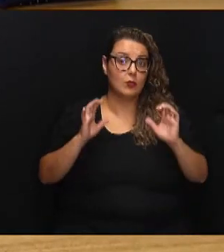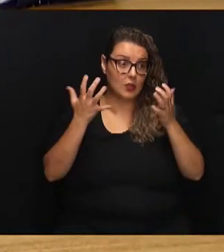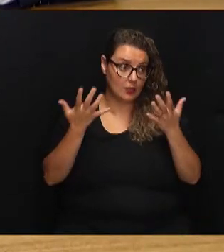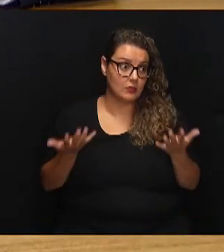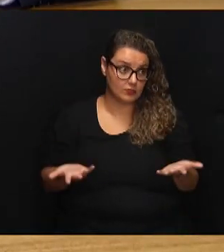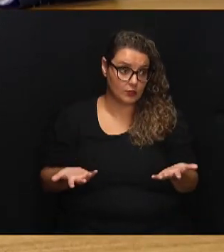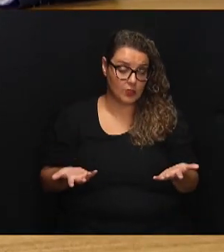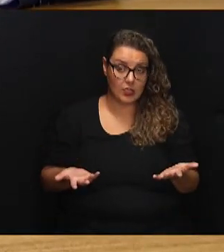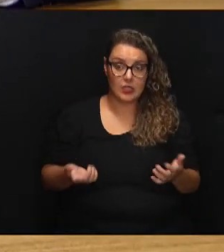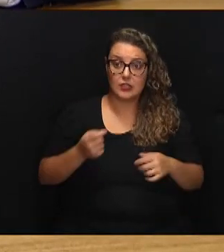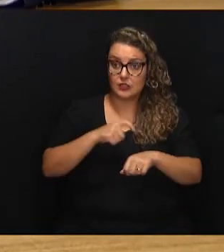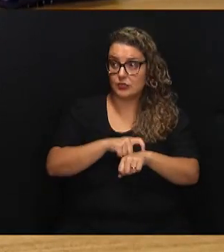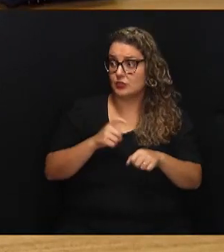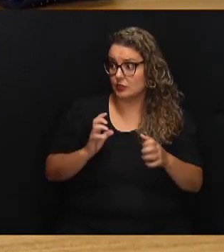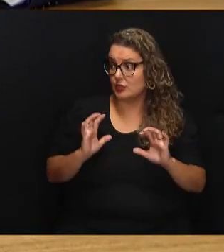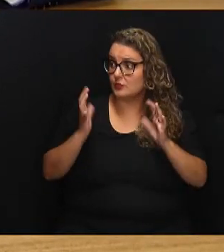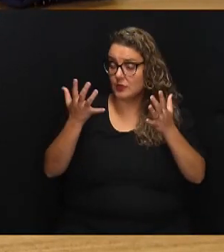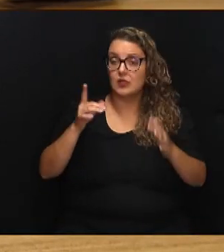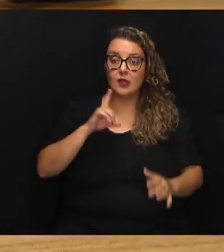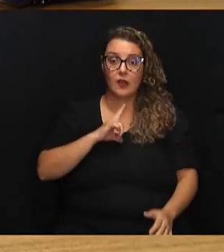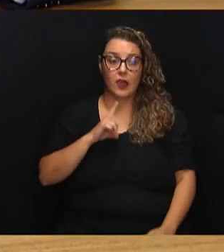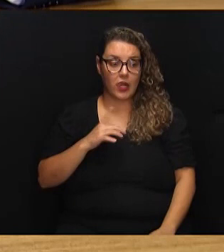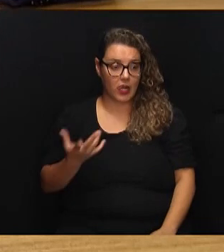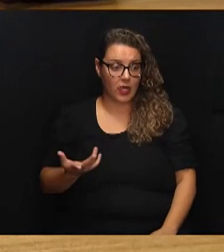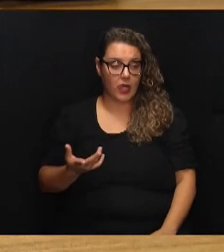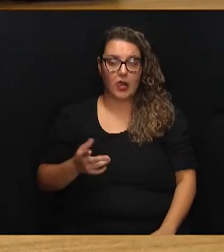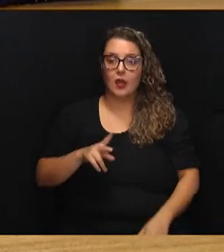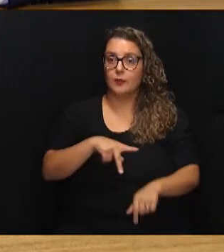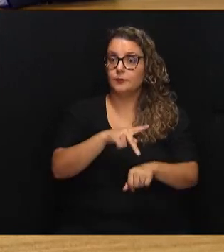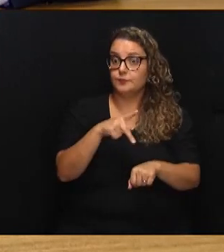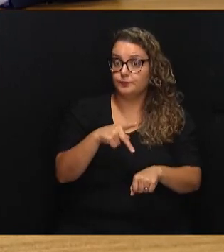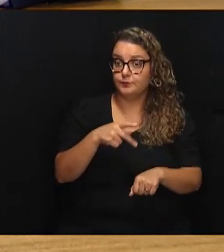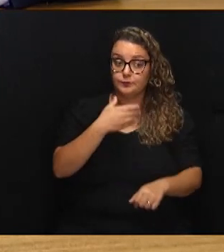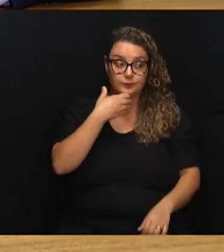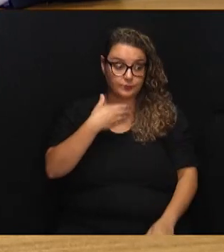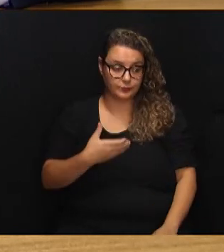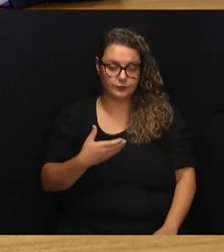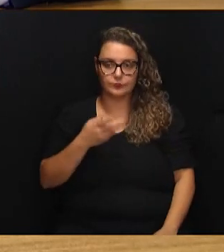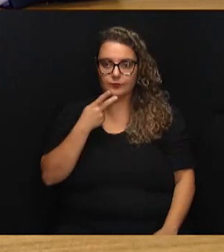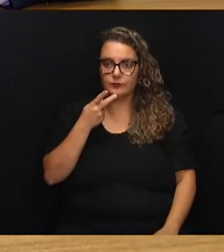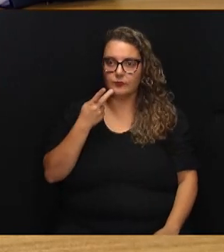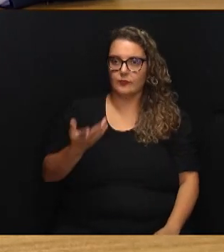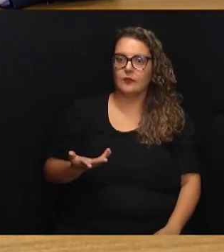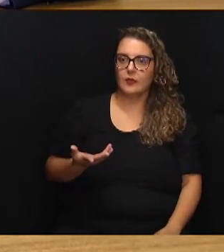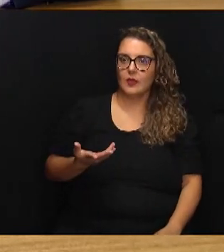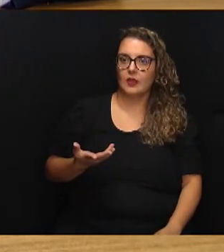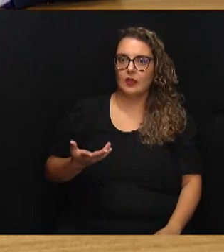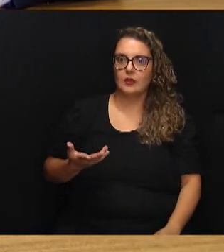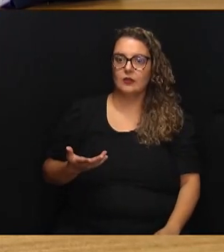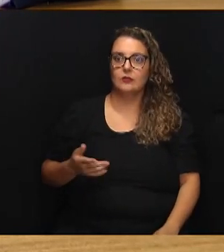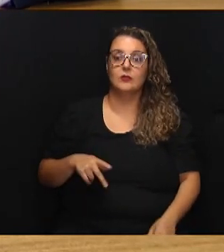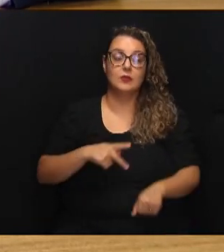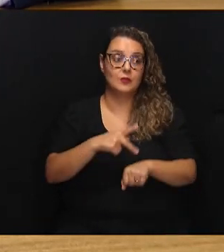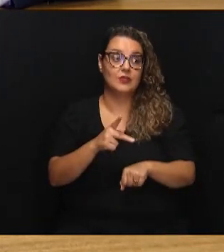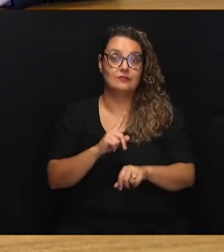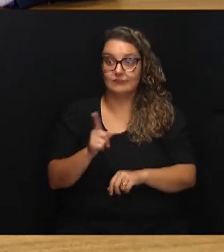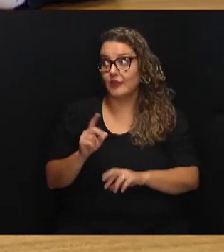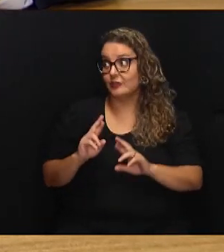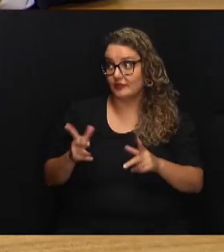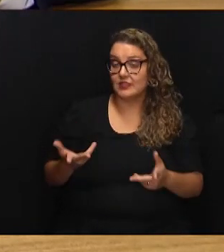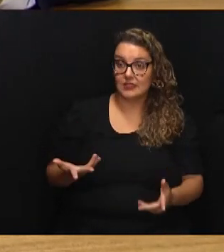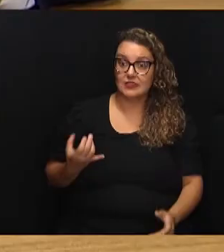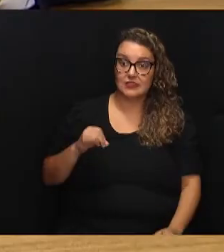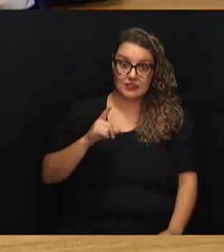esses momentos de festa que nós temos, então como Páscoa, Natal, e falando aqui especificamente de Páscoa, não diferente, né? Se eu tenho